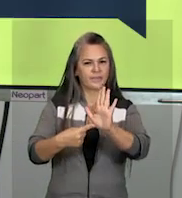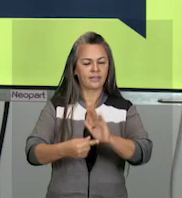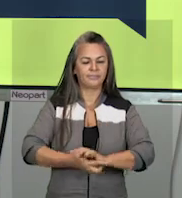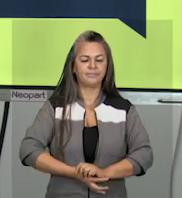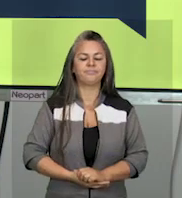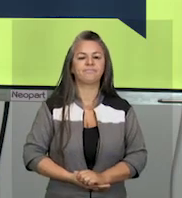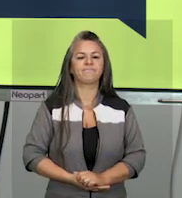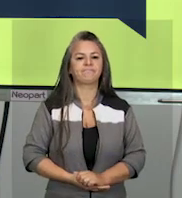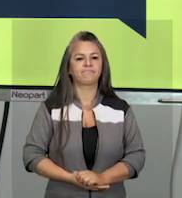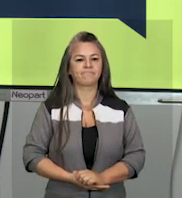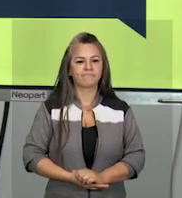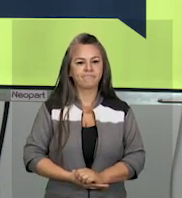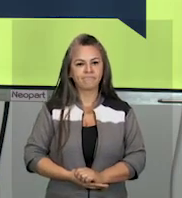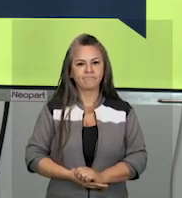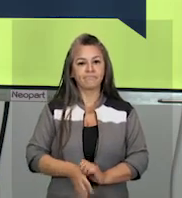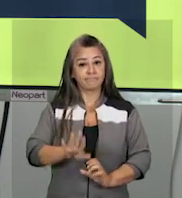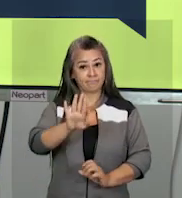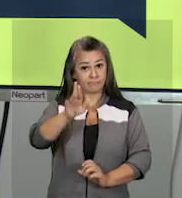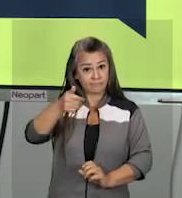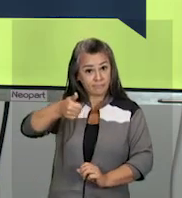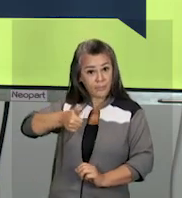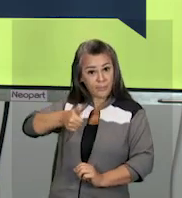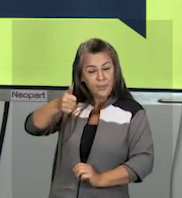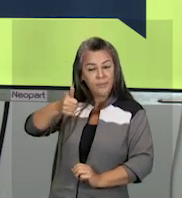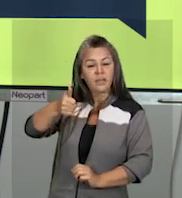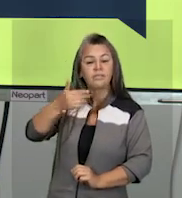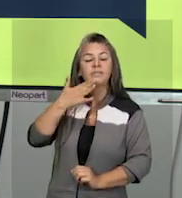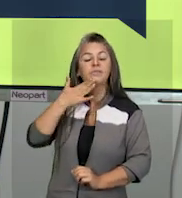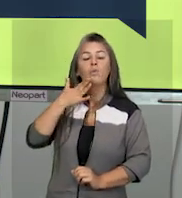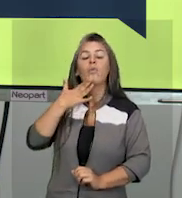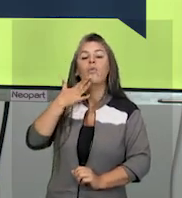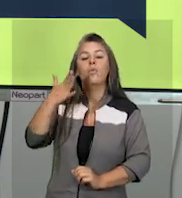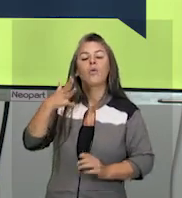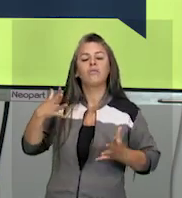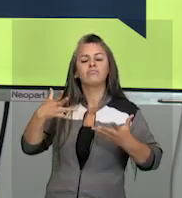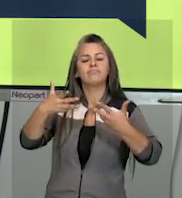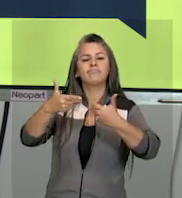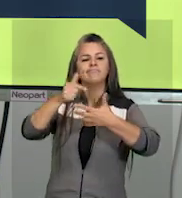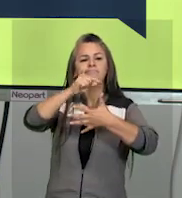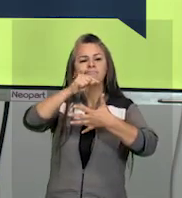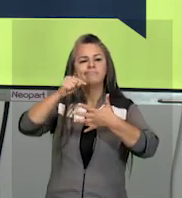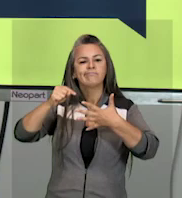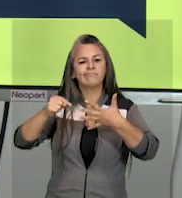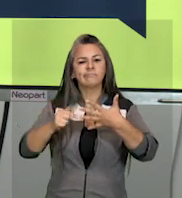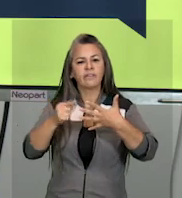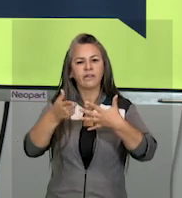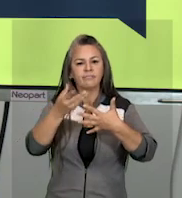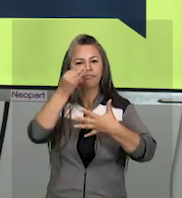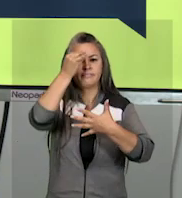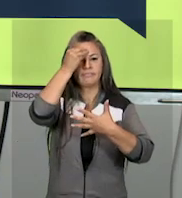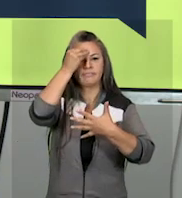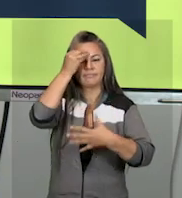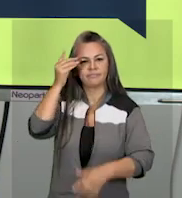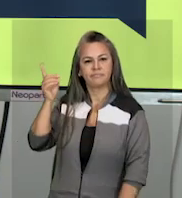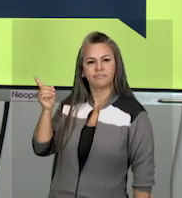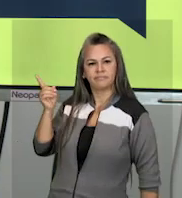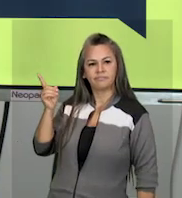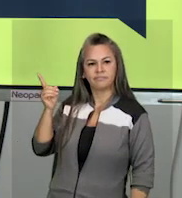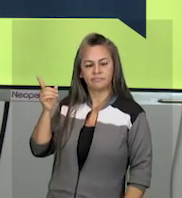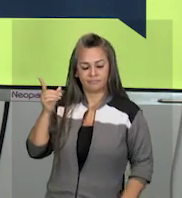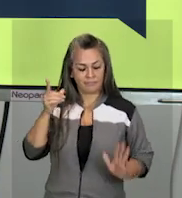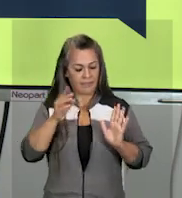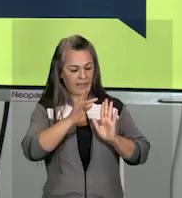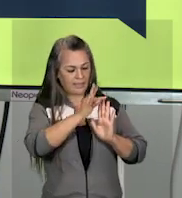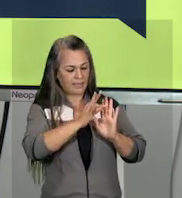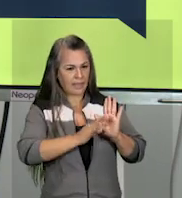Primeiramente, vamos pensar quais são as habilidades que vamos aprender com essa aula. Analisar em textos argumentativos,